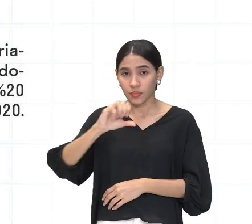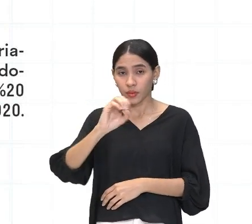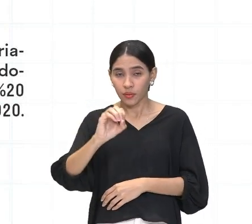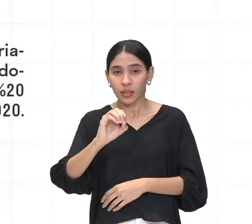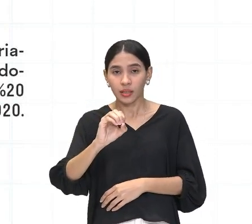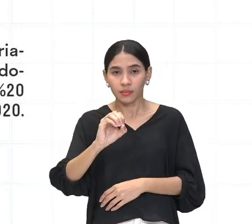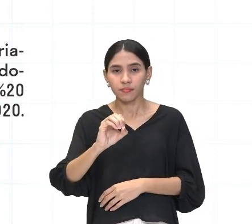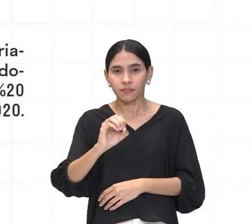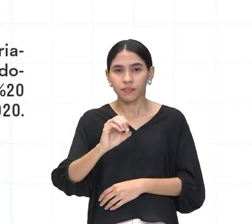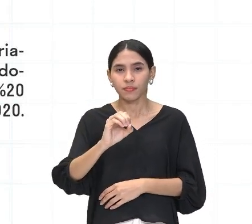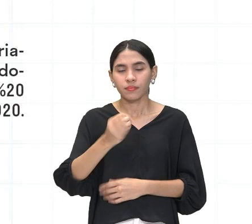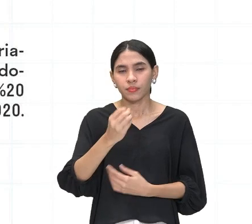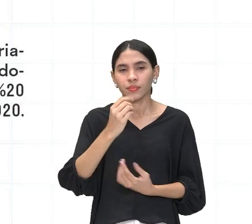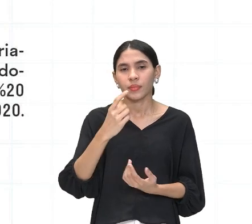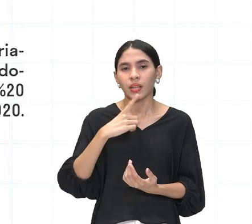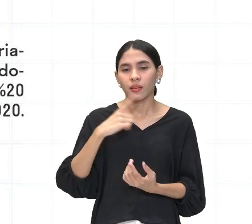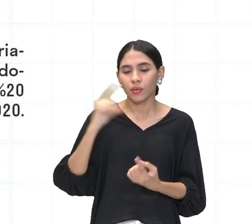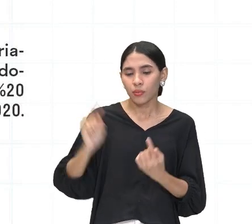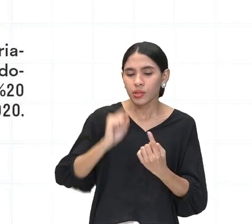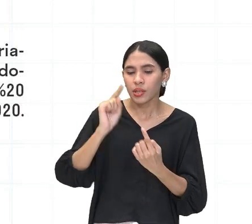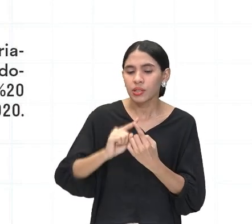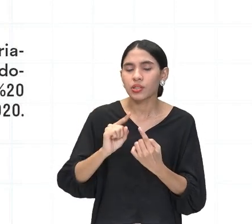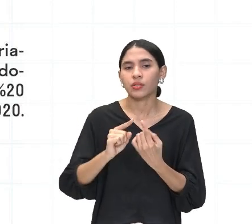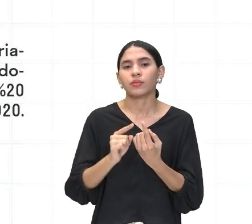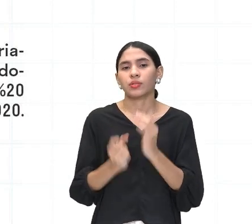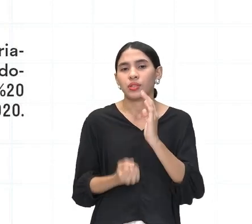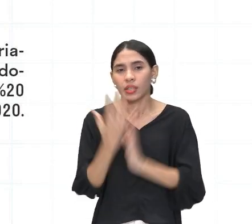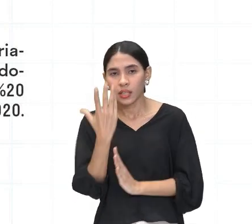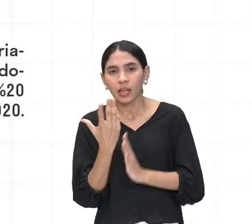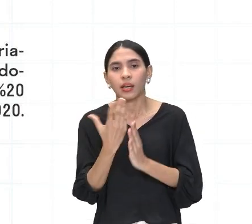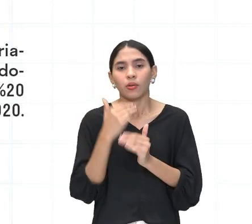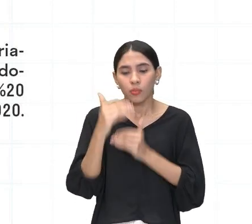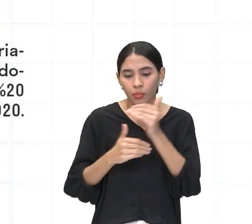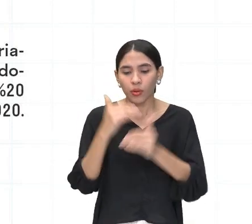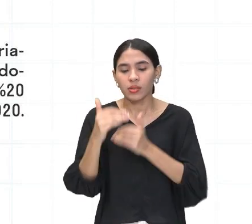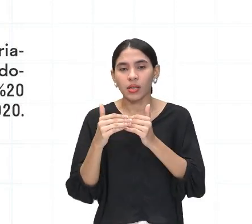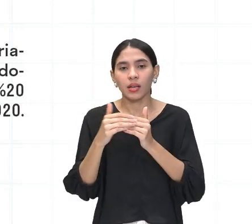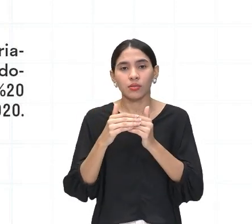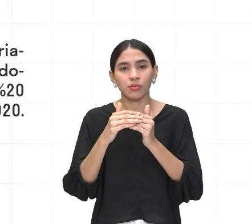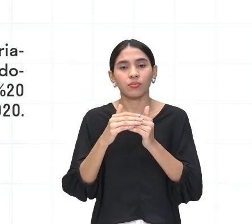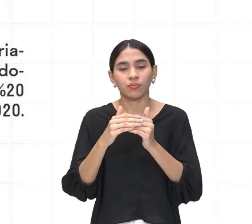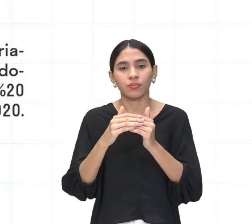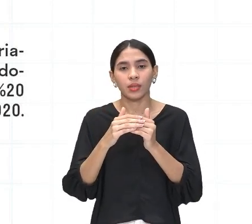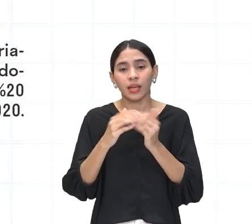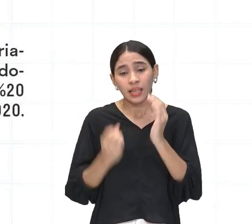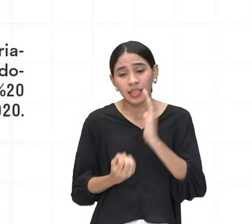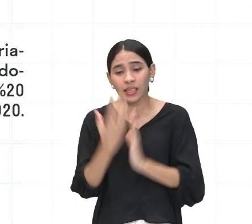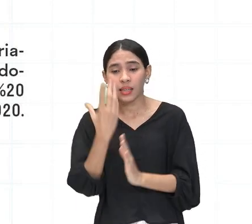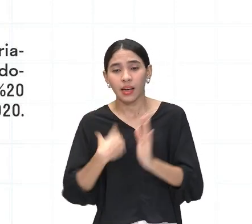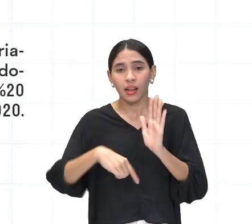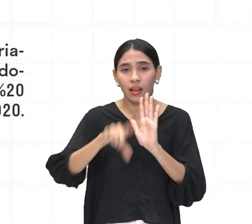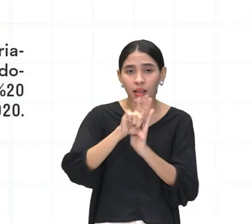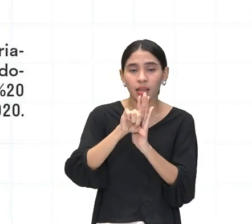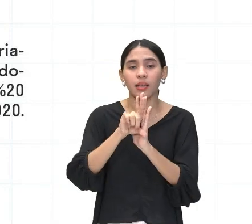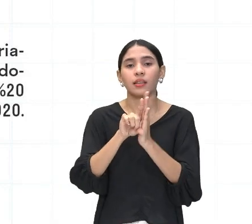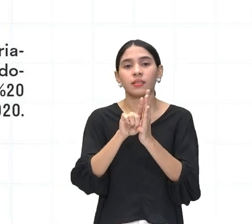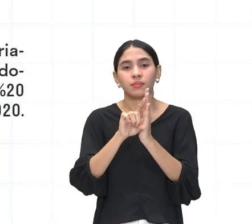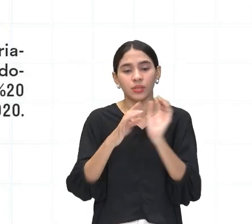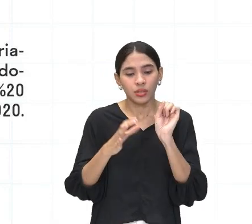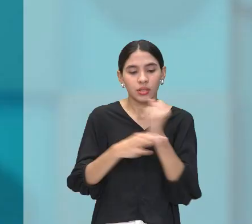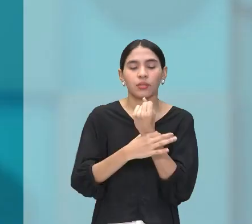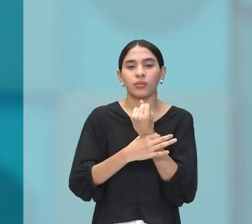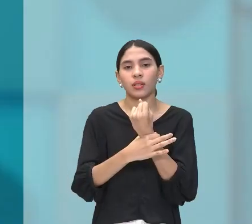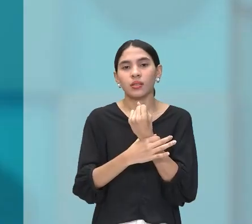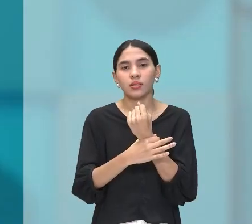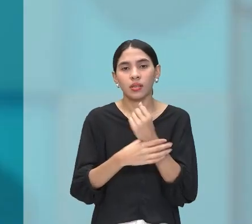esse processo e expressar de maneira regulamentada como é que esse processo de